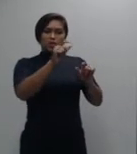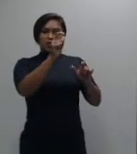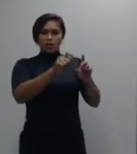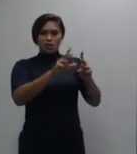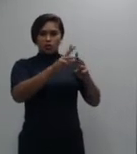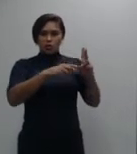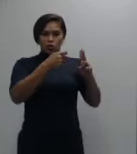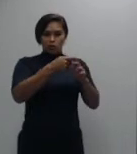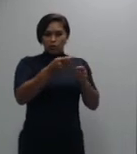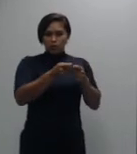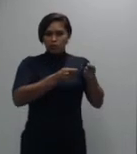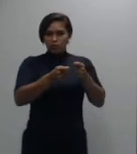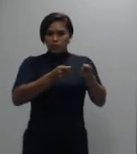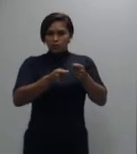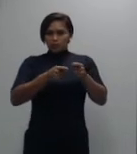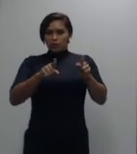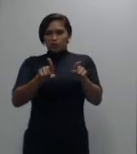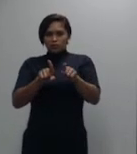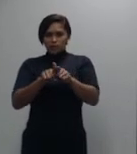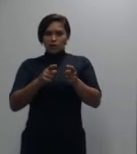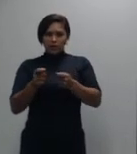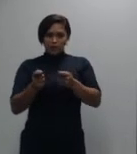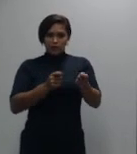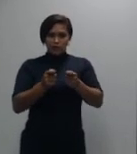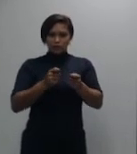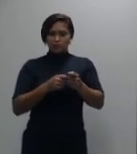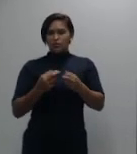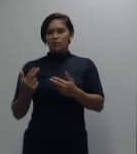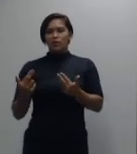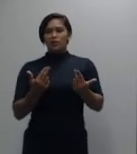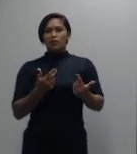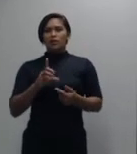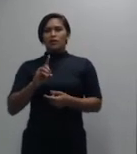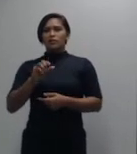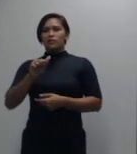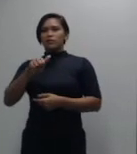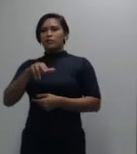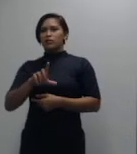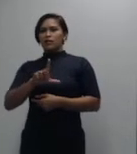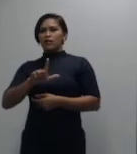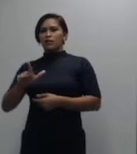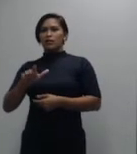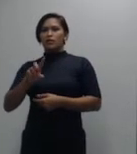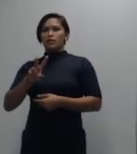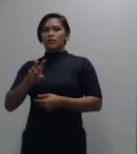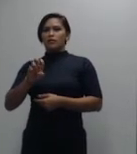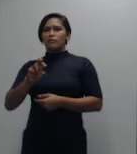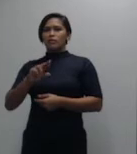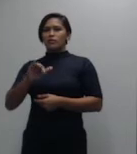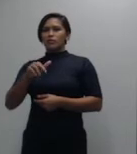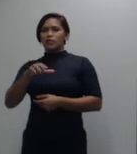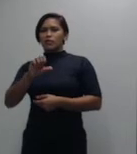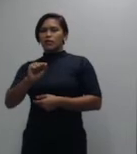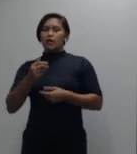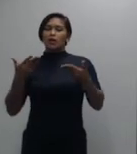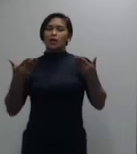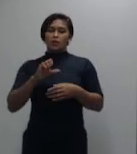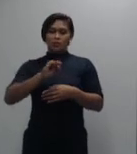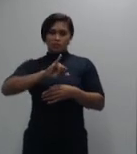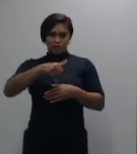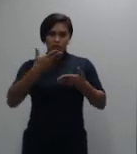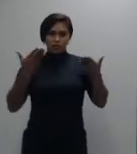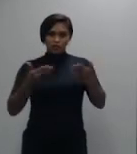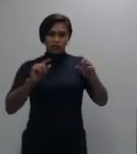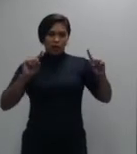controladores de populações sobretudo os irmãos Daniel e Verônica Dantas esse STJ já enfrentou essa